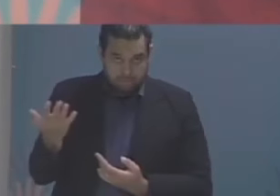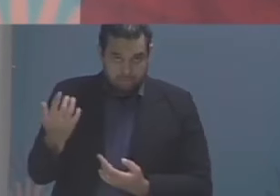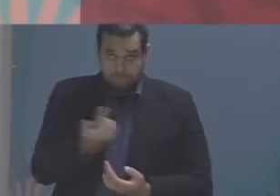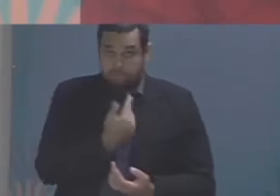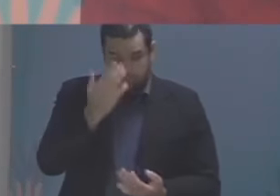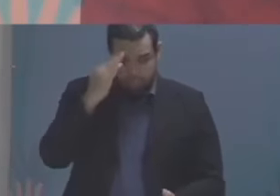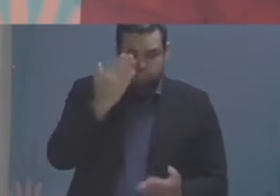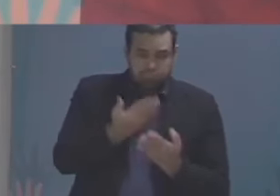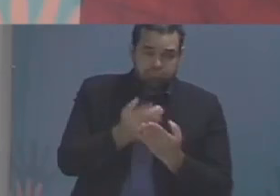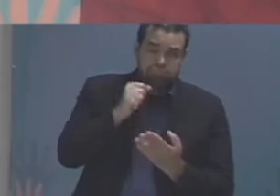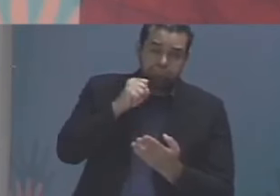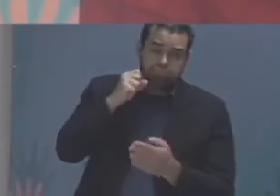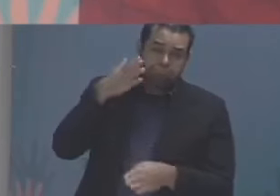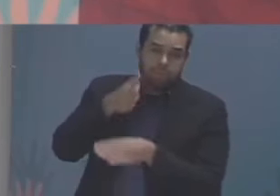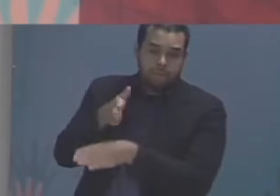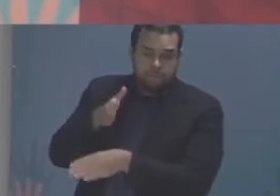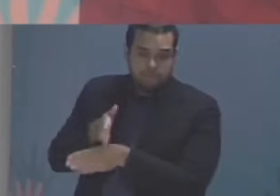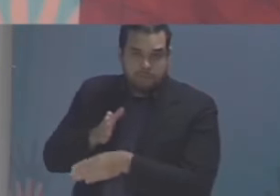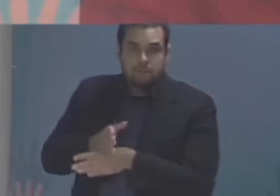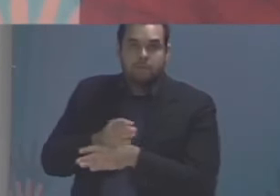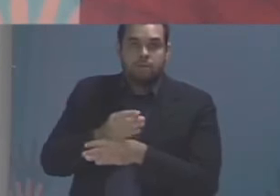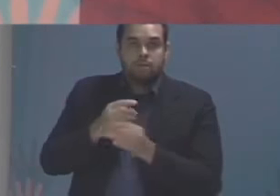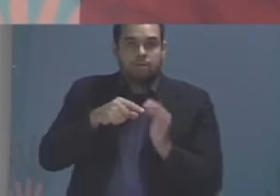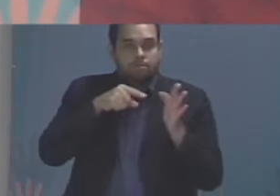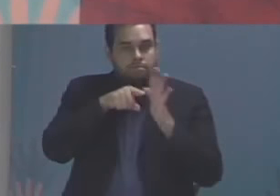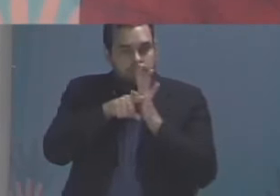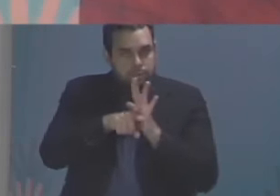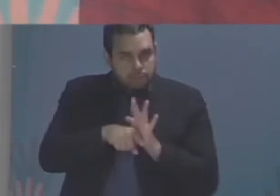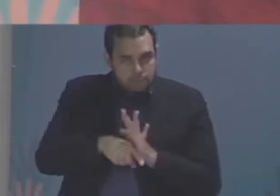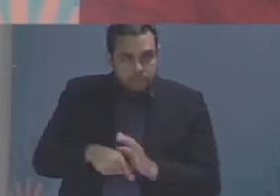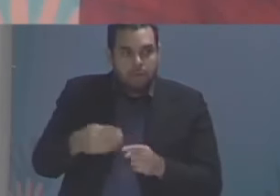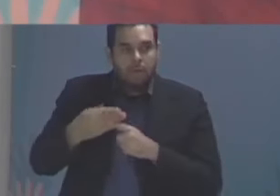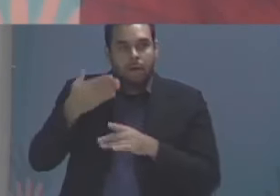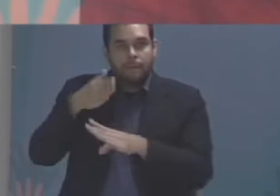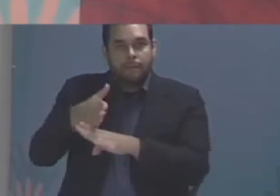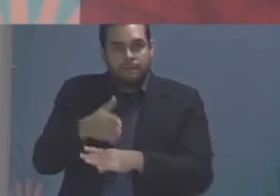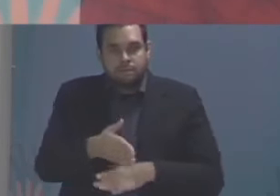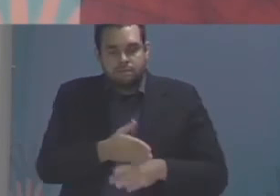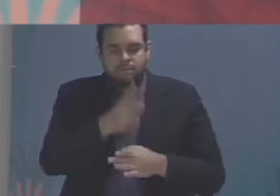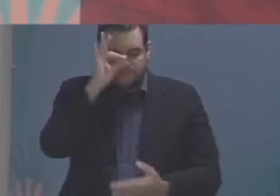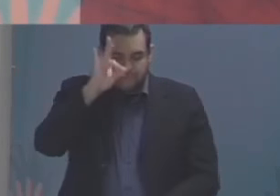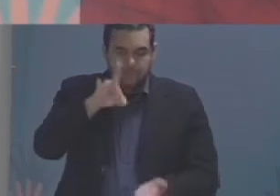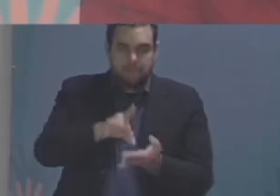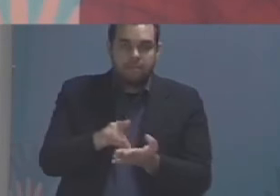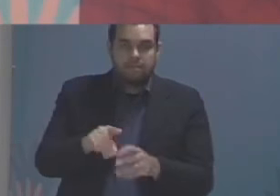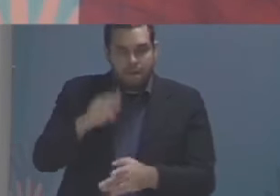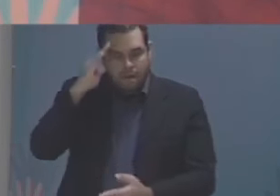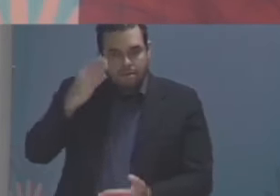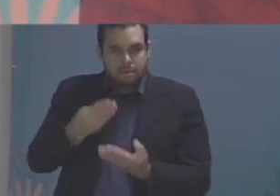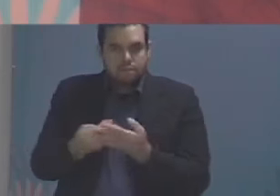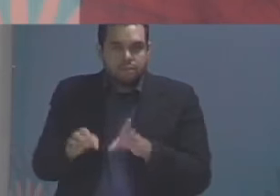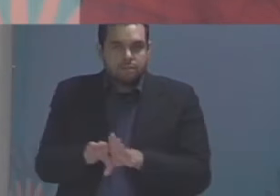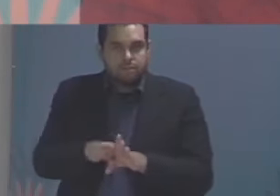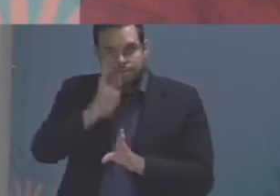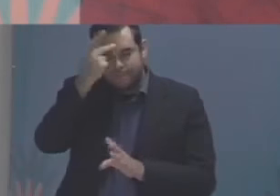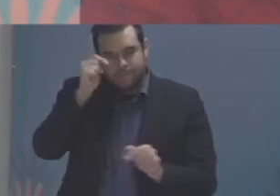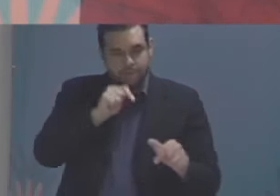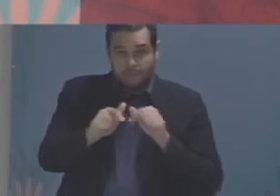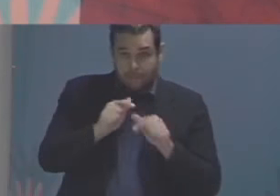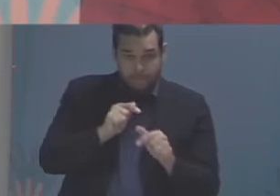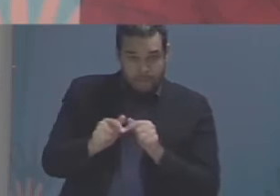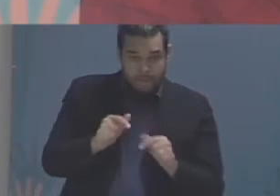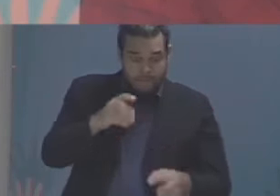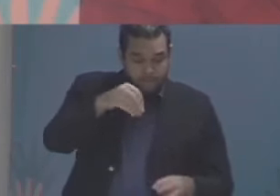acreditamos na participação, nós acreditamos em grupos reunindo, nós acreditamos em participação efetiva, nós acreditamos em trabalhadores se reunindo nas